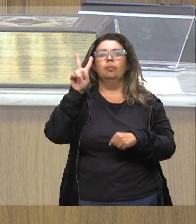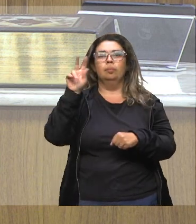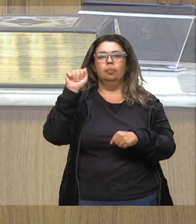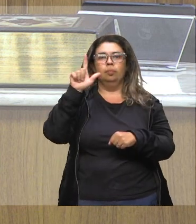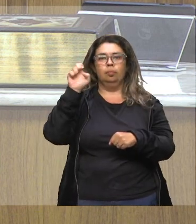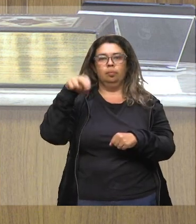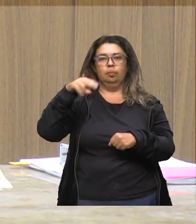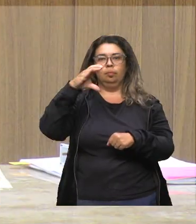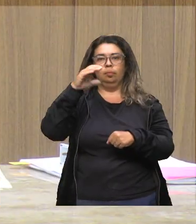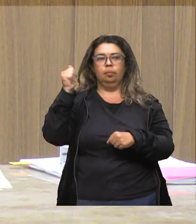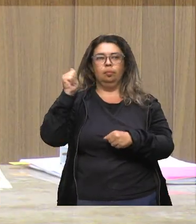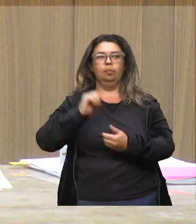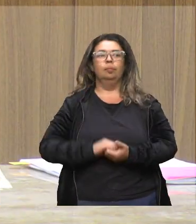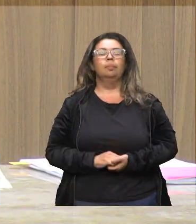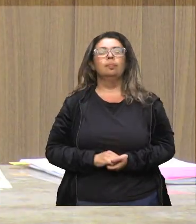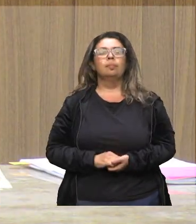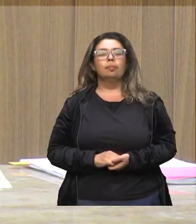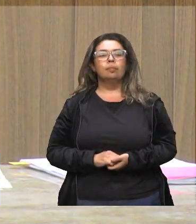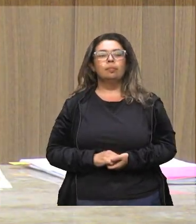É isso, presidente.